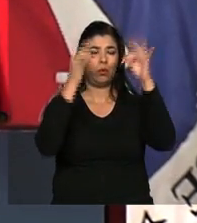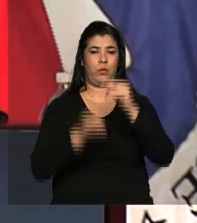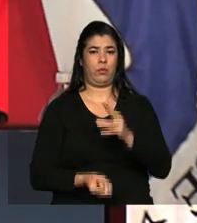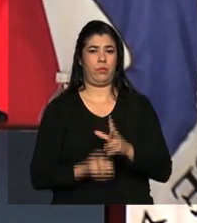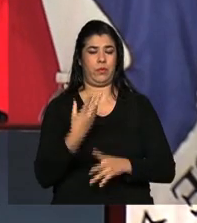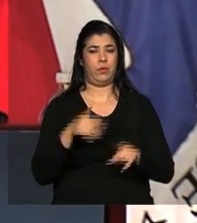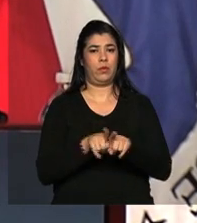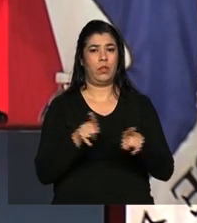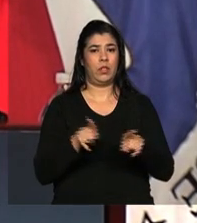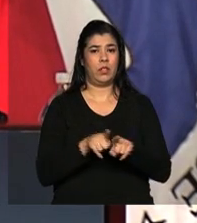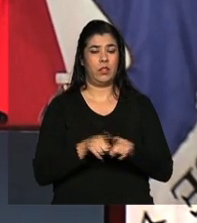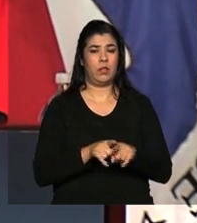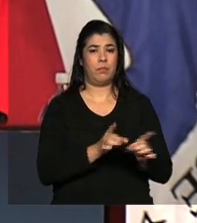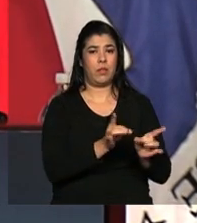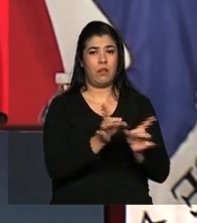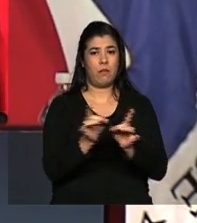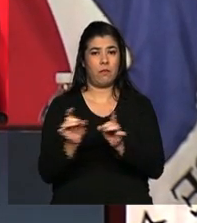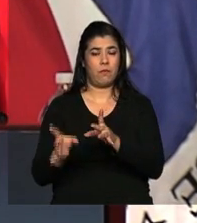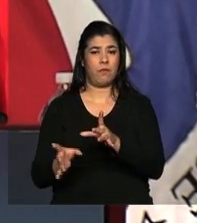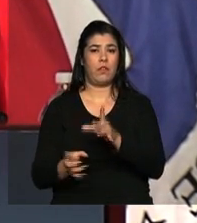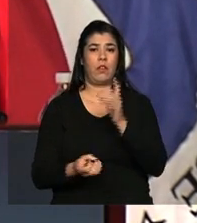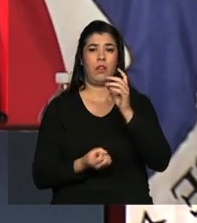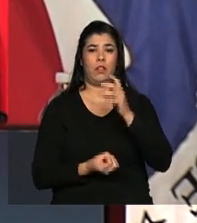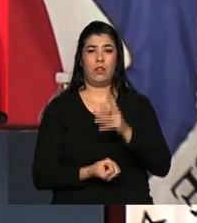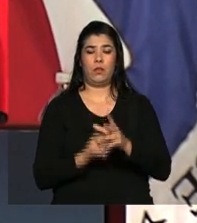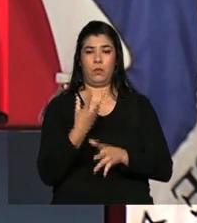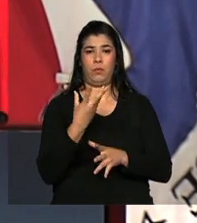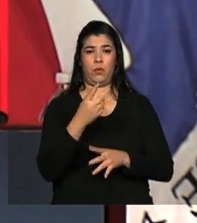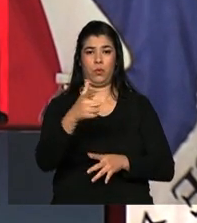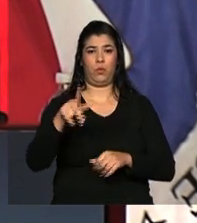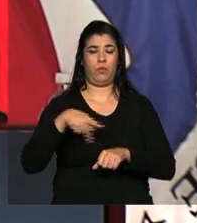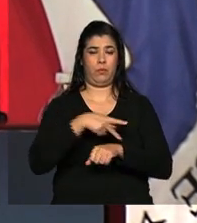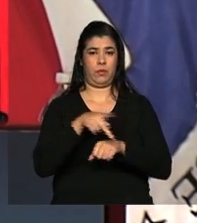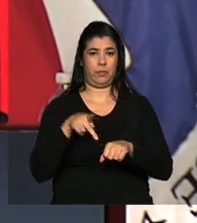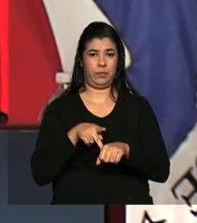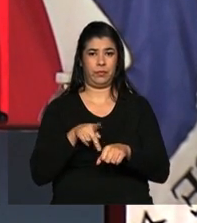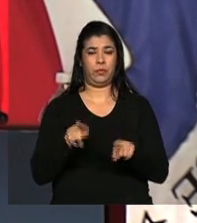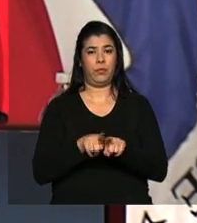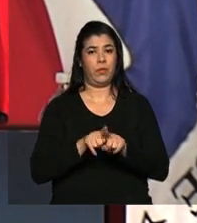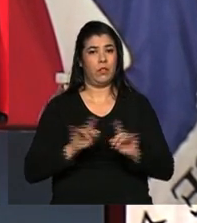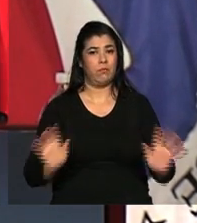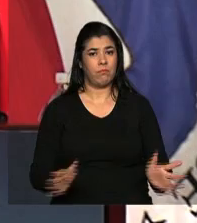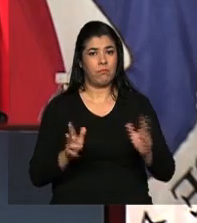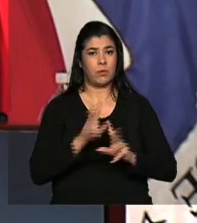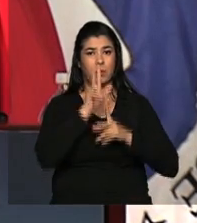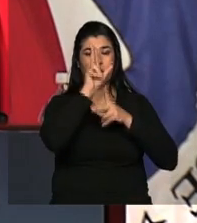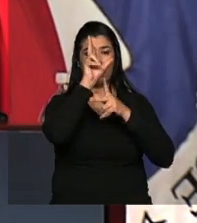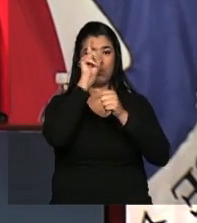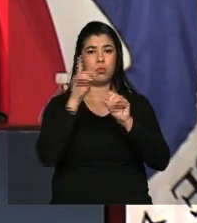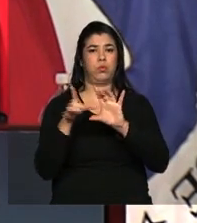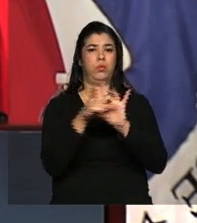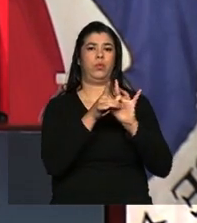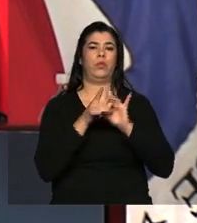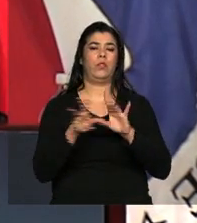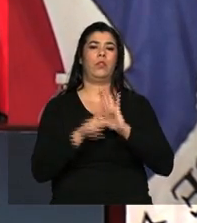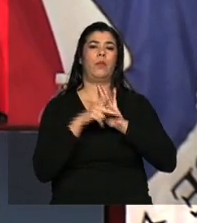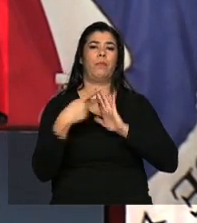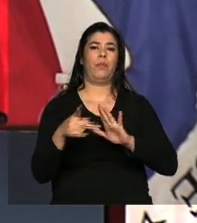inclusive nossas exportações, estimulando o fortalecimento e a disseminação da nossa própria